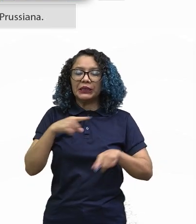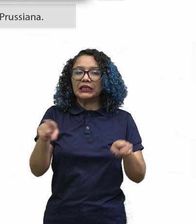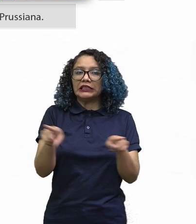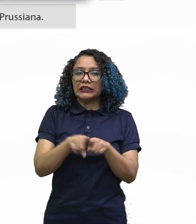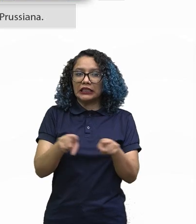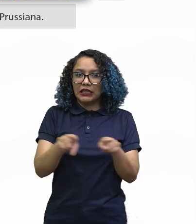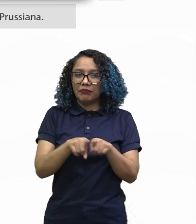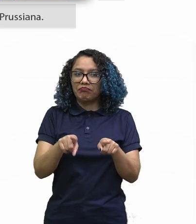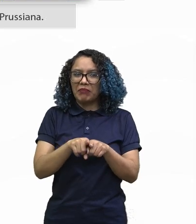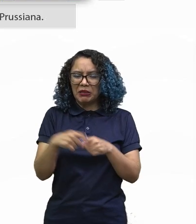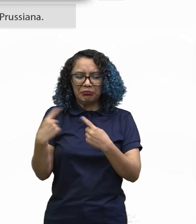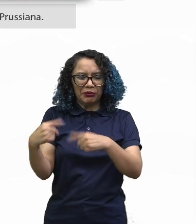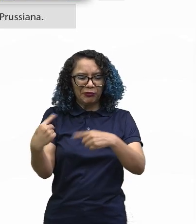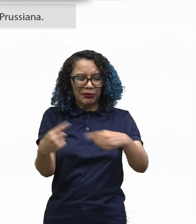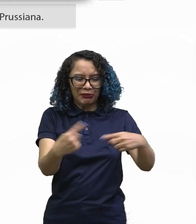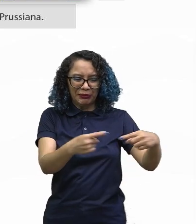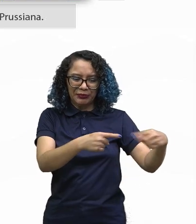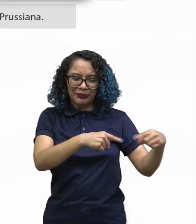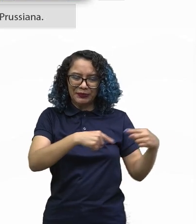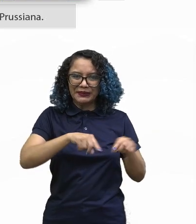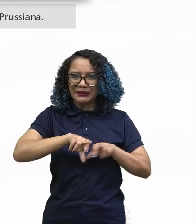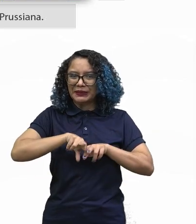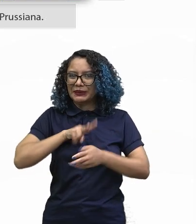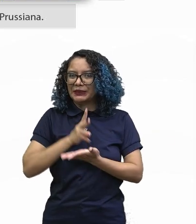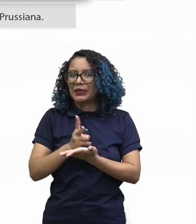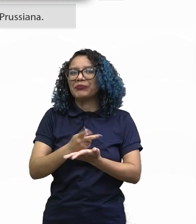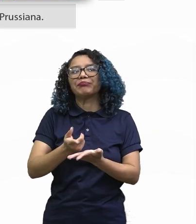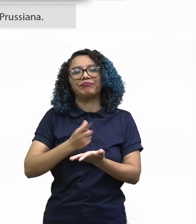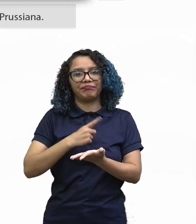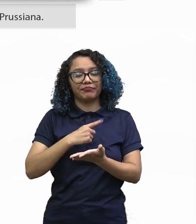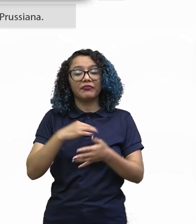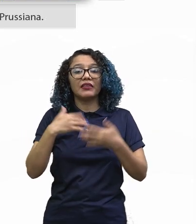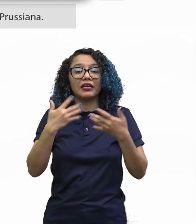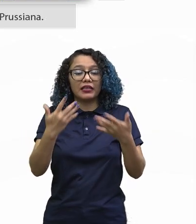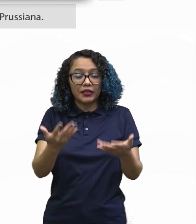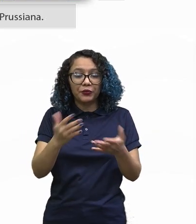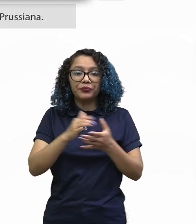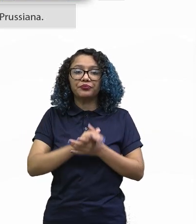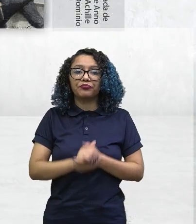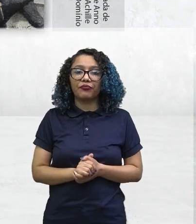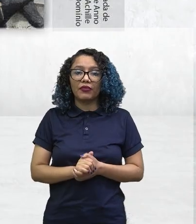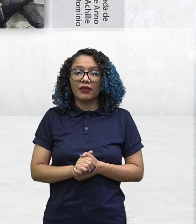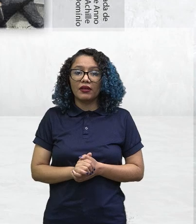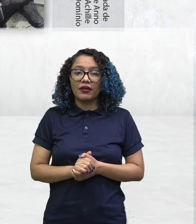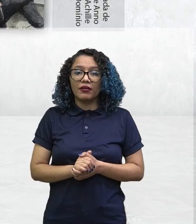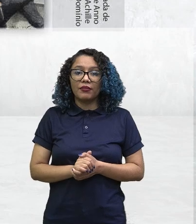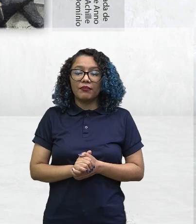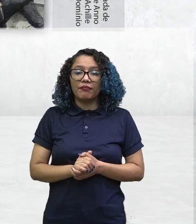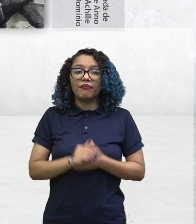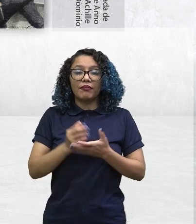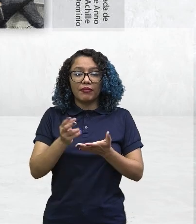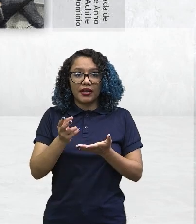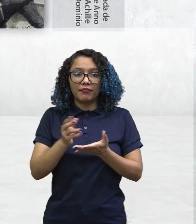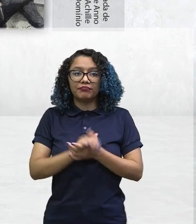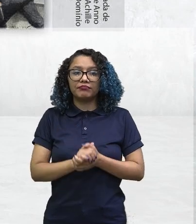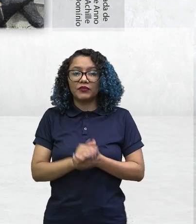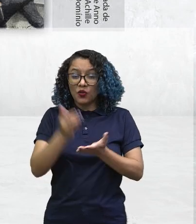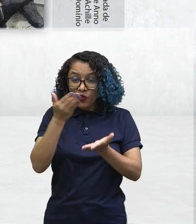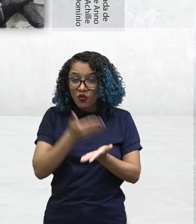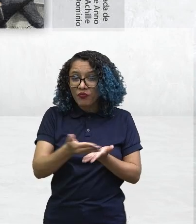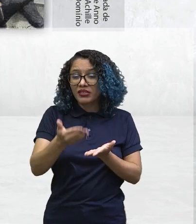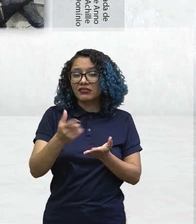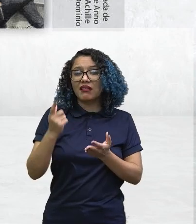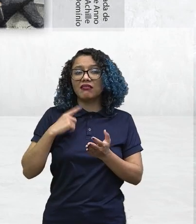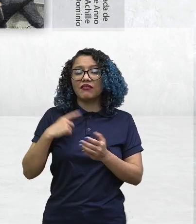né, conflituoso. E para desencadear esse conflito, houve o